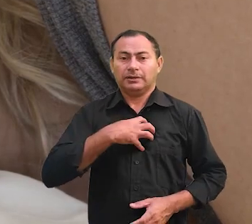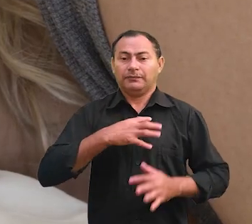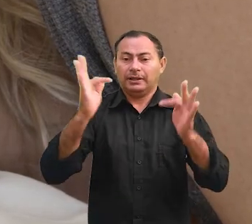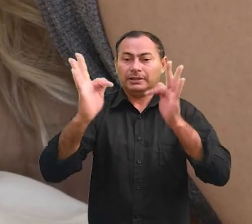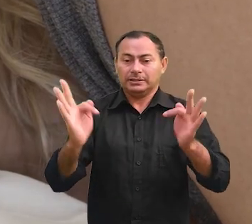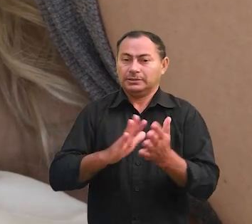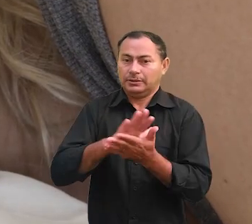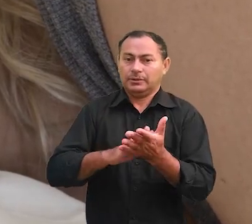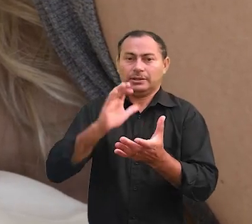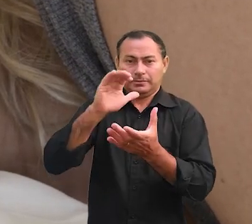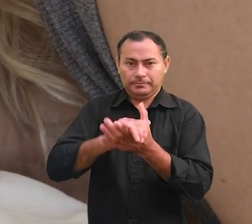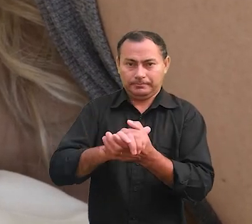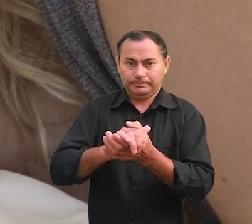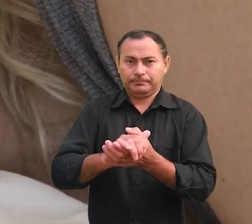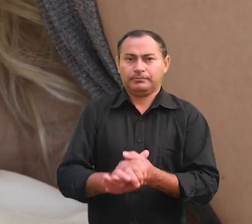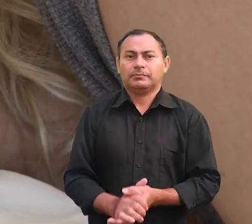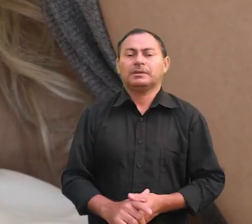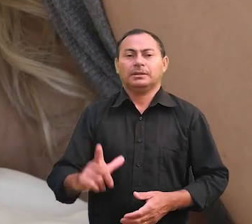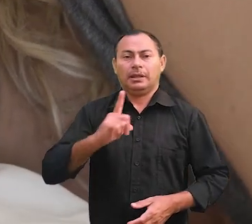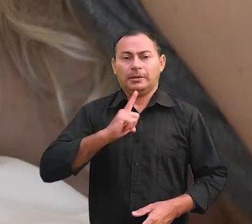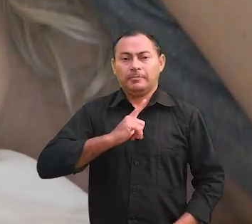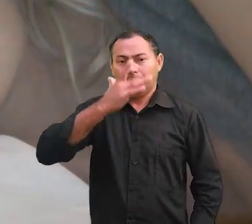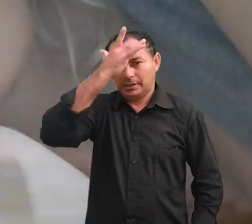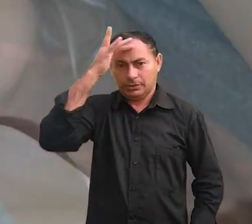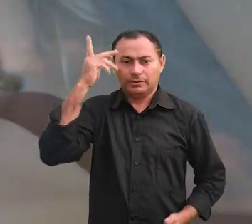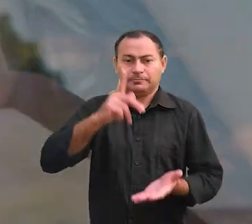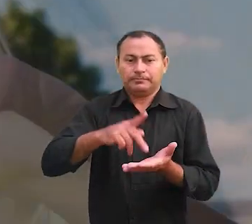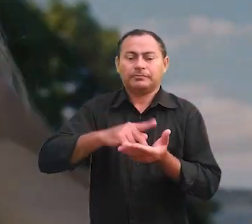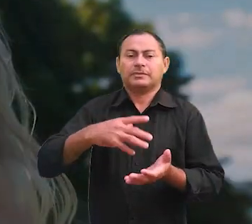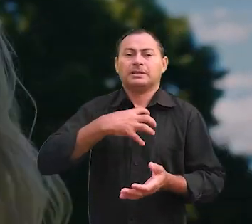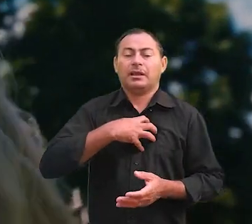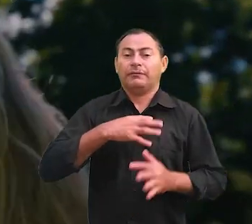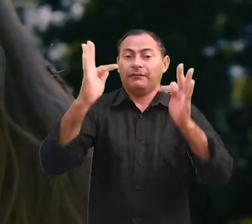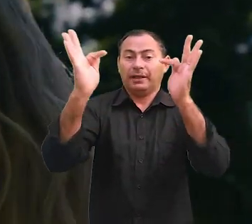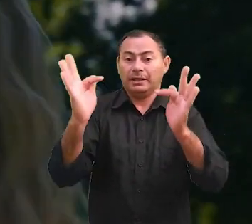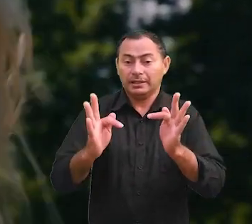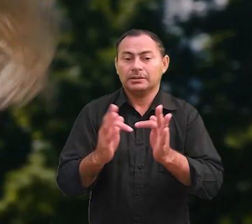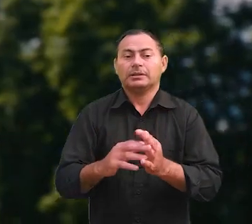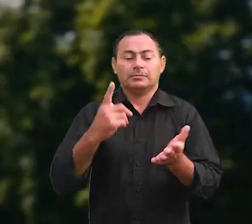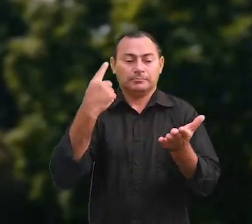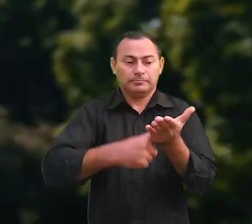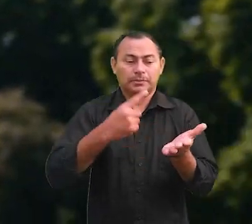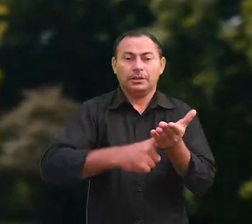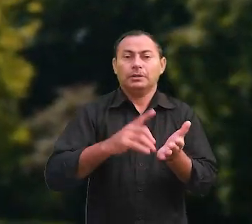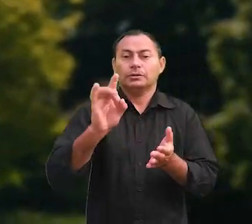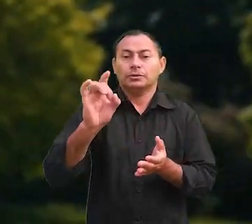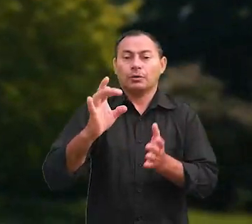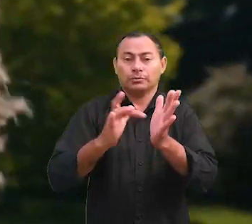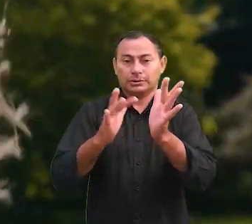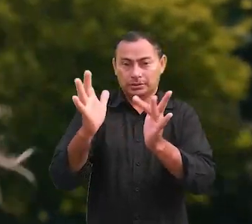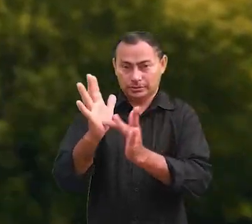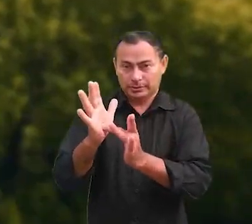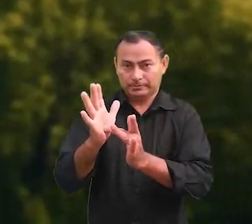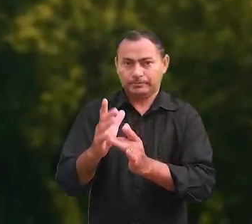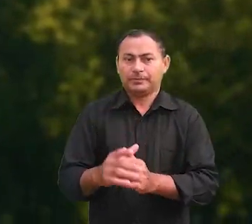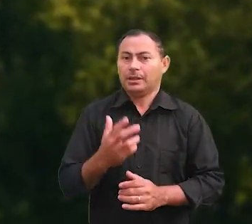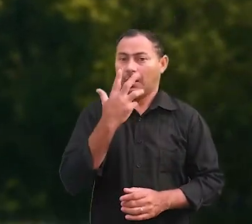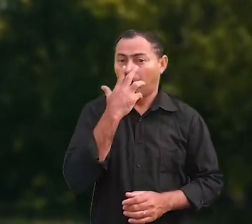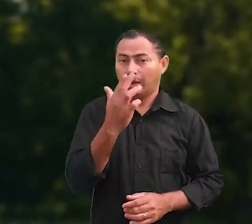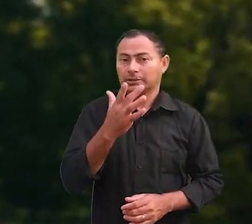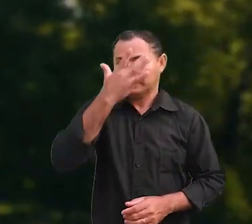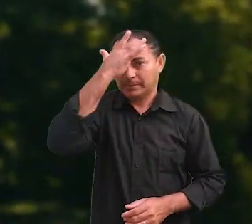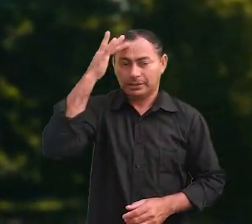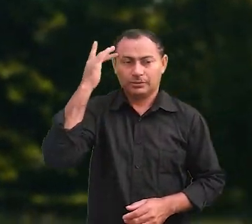realizada sem o casamento existem pessoas que realmente se sentem realizados entanto comprometido só com Jesus Cristo